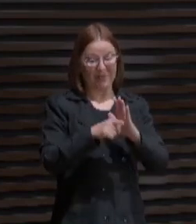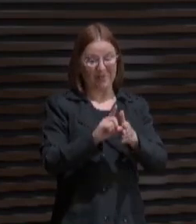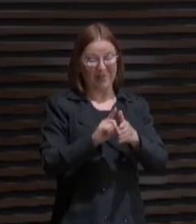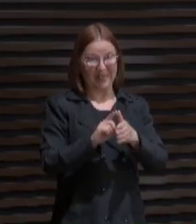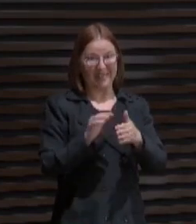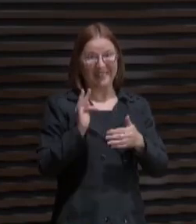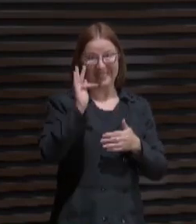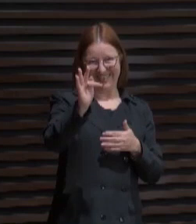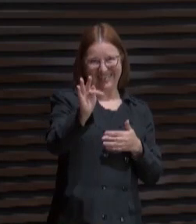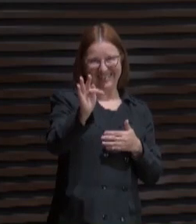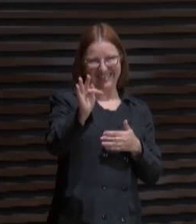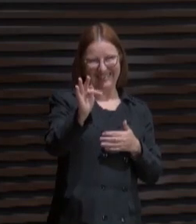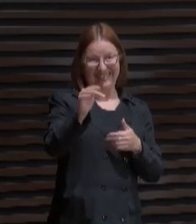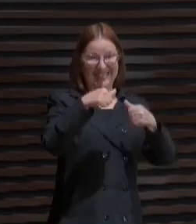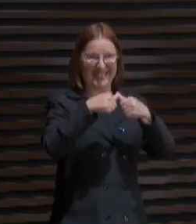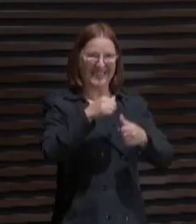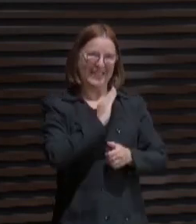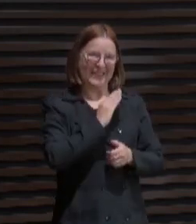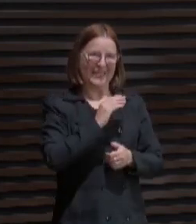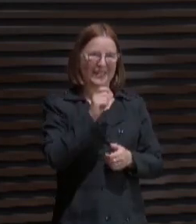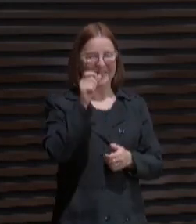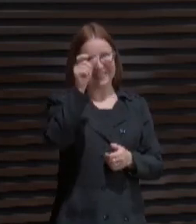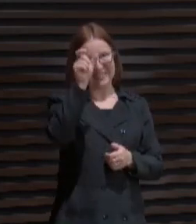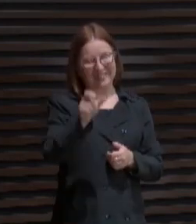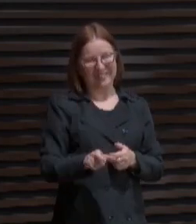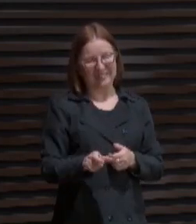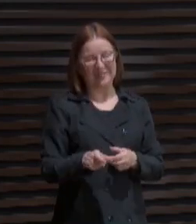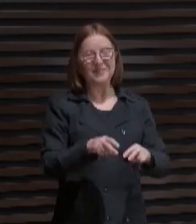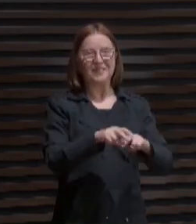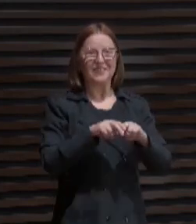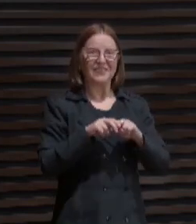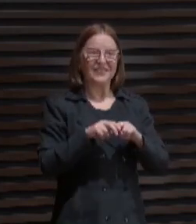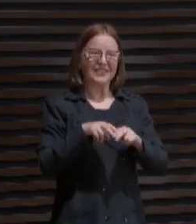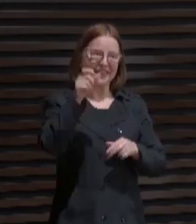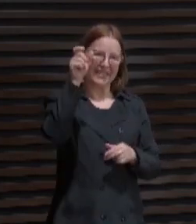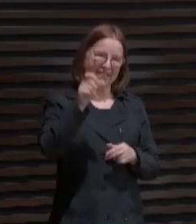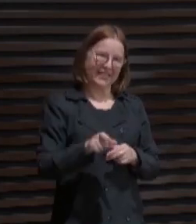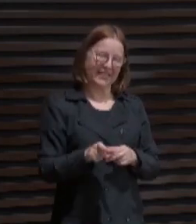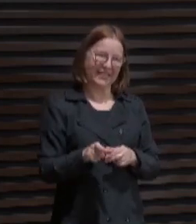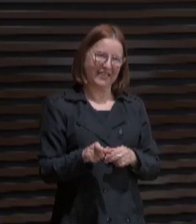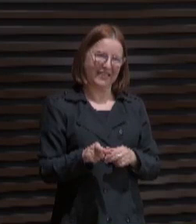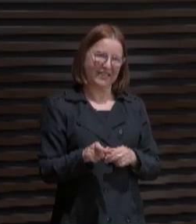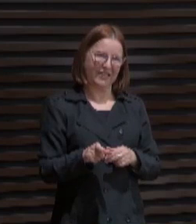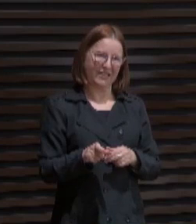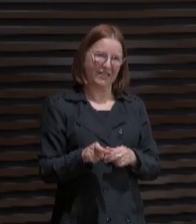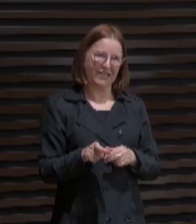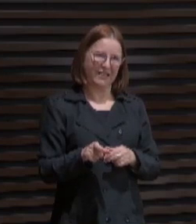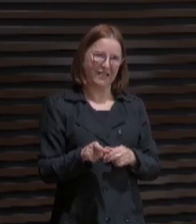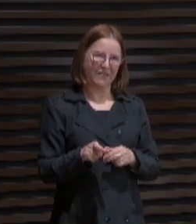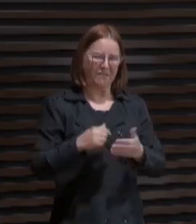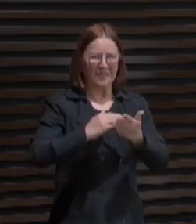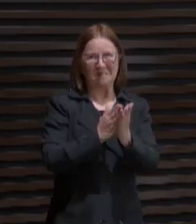porvir, está no coração do homem. Por isso que o homem é tão inquieto